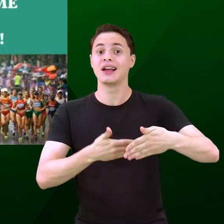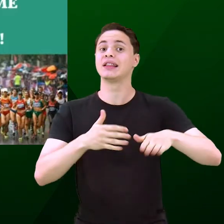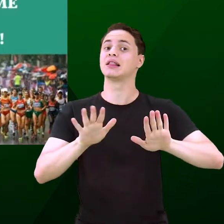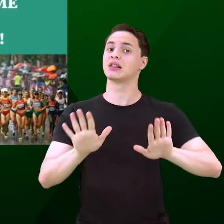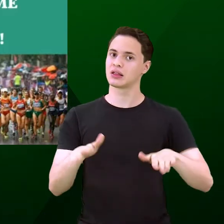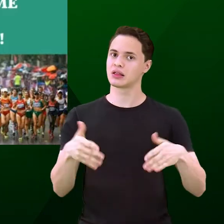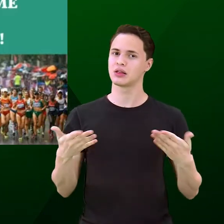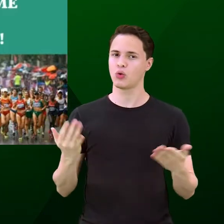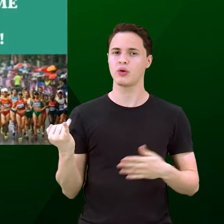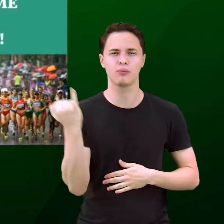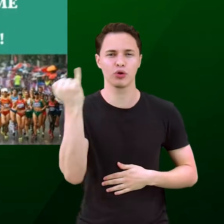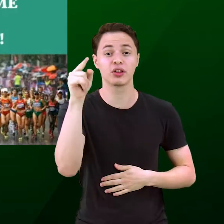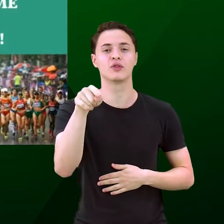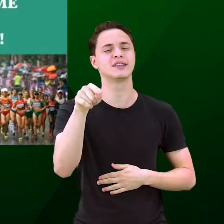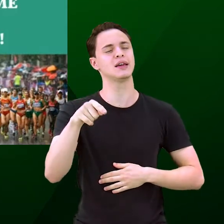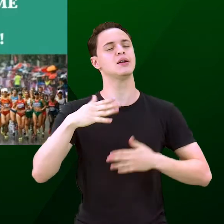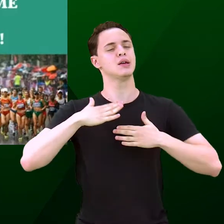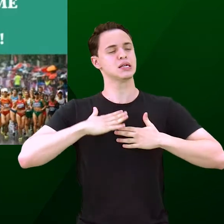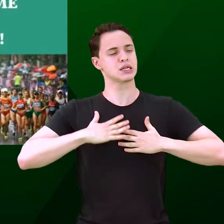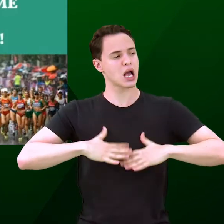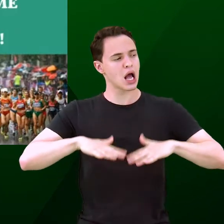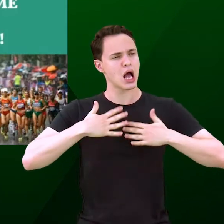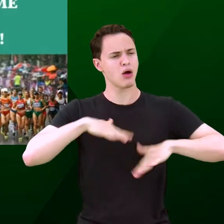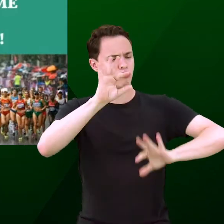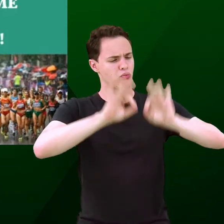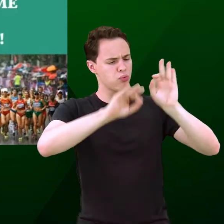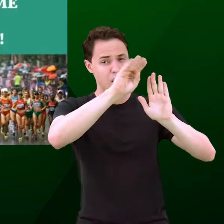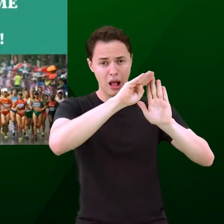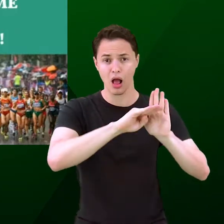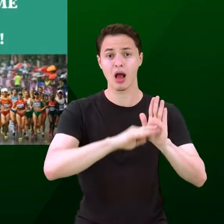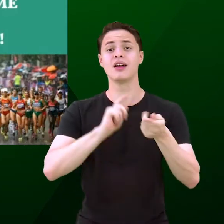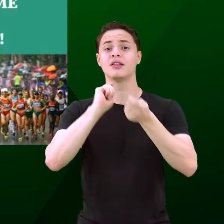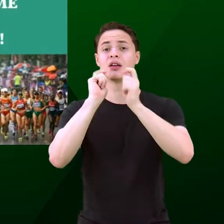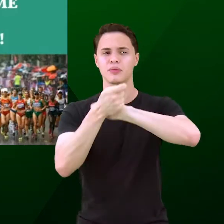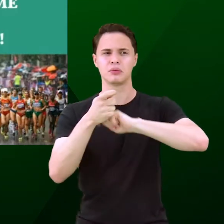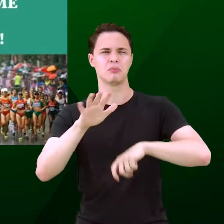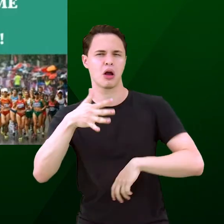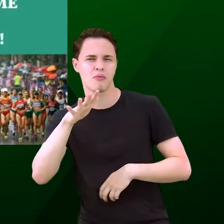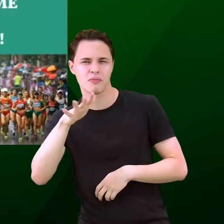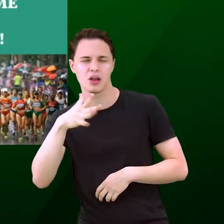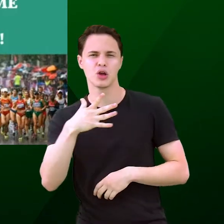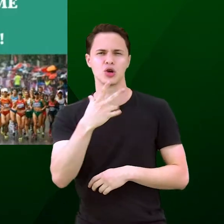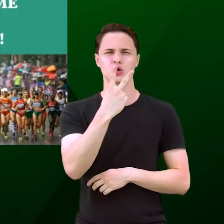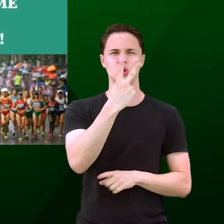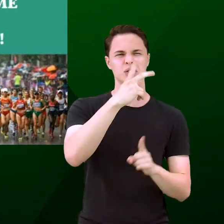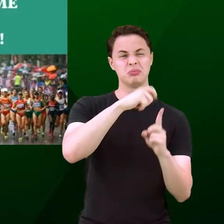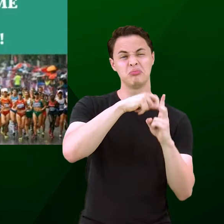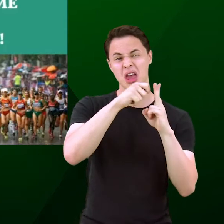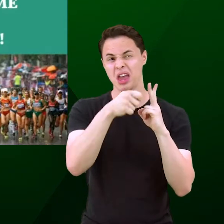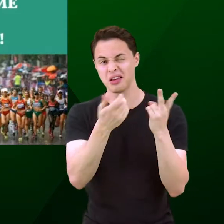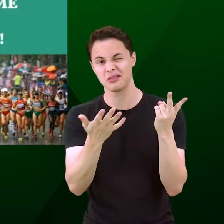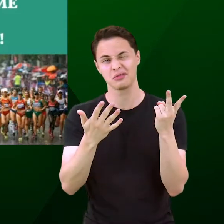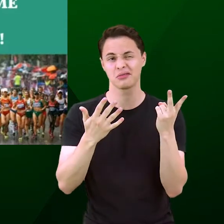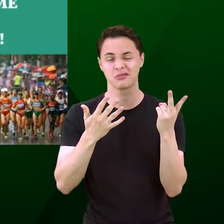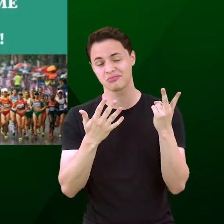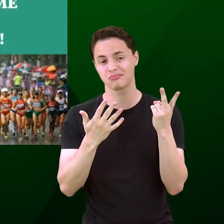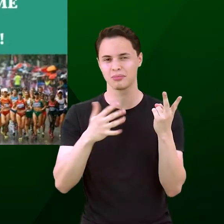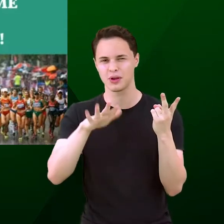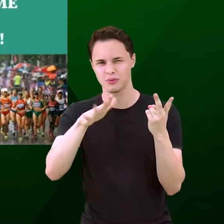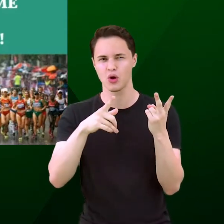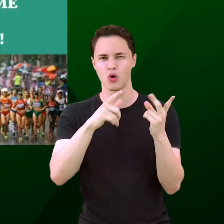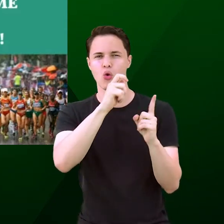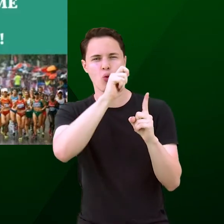primeiro ponto, que é o objetivo da tua corrida. Daí entra lá naquilo que a gente falou, tu quer para condicionamento, tu quer para praticar uma modalidade física,